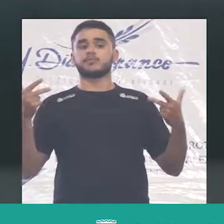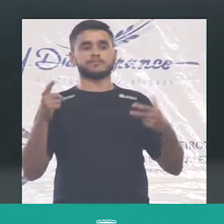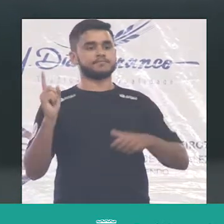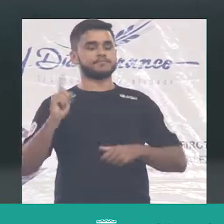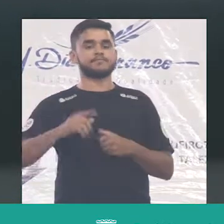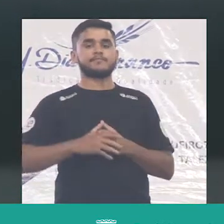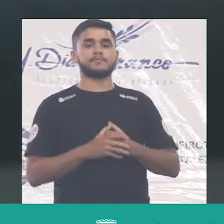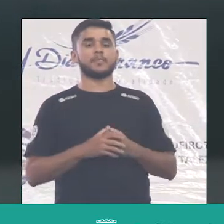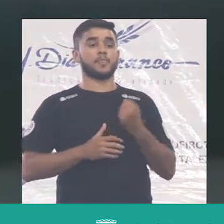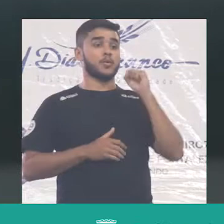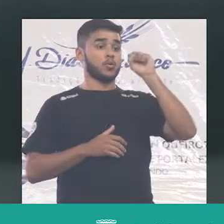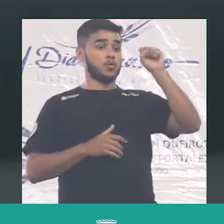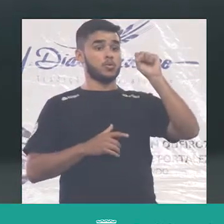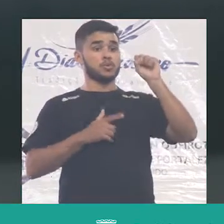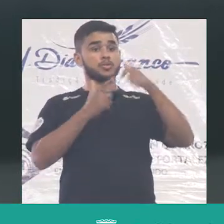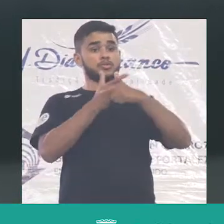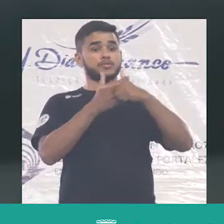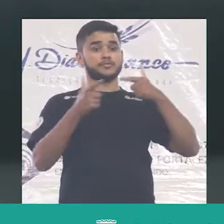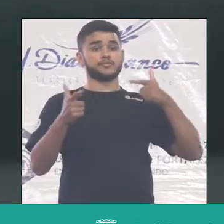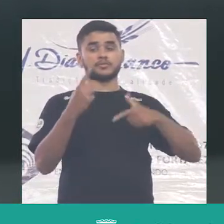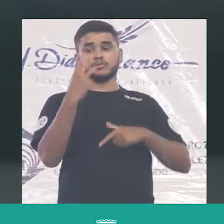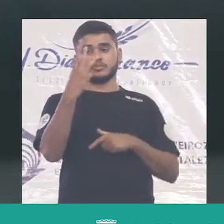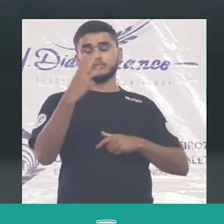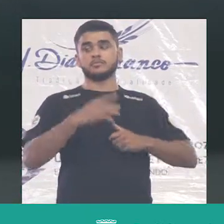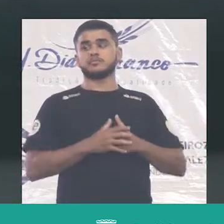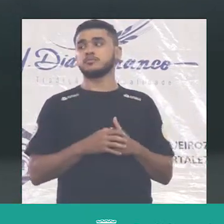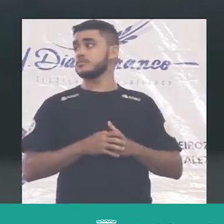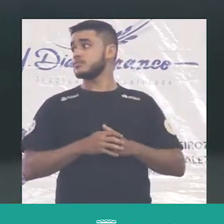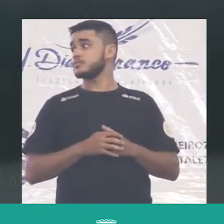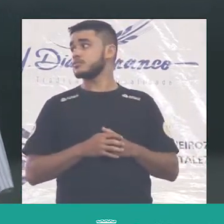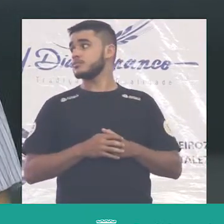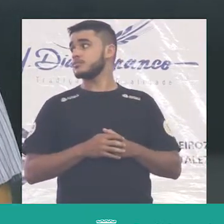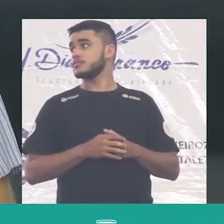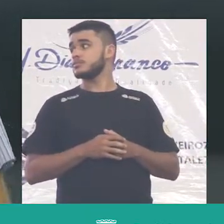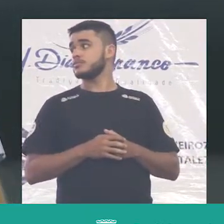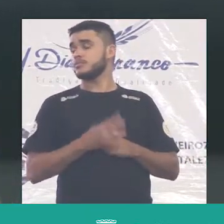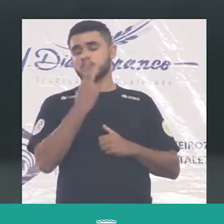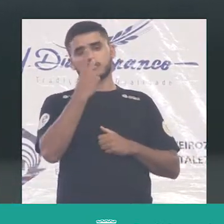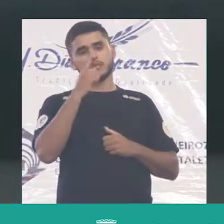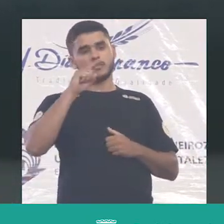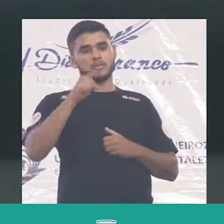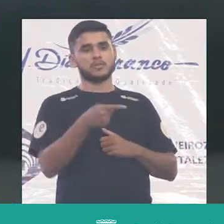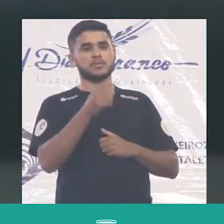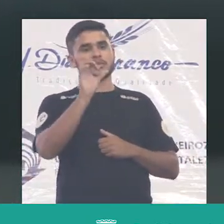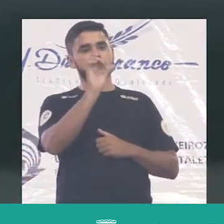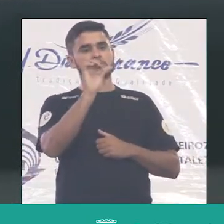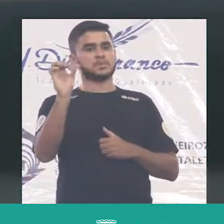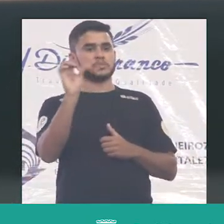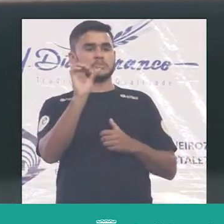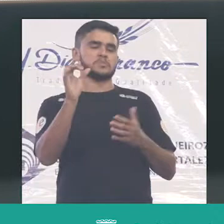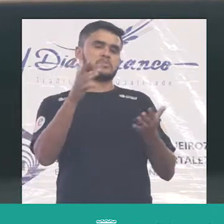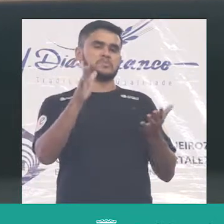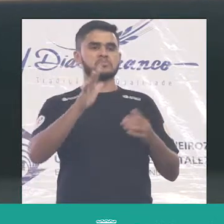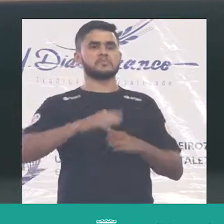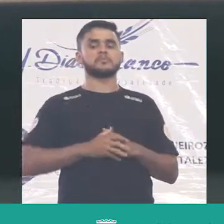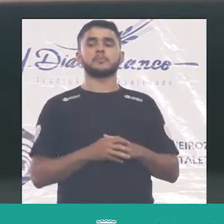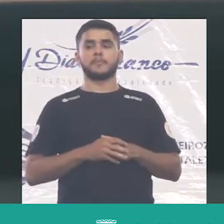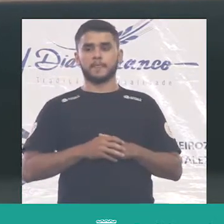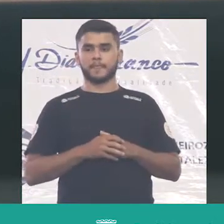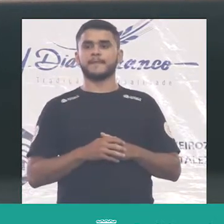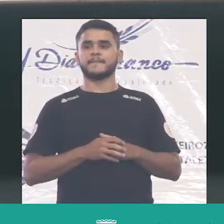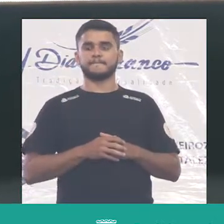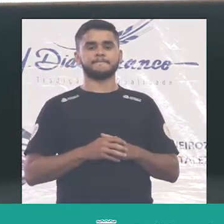8 dividido por 3 vai dar 2,60 alguma coisa. 2,66 em diante.